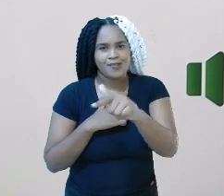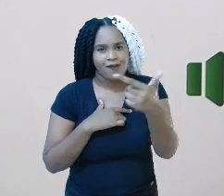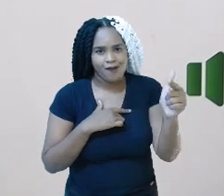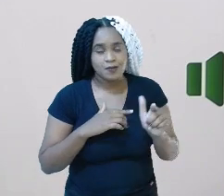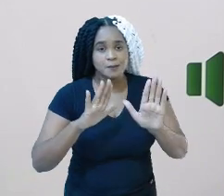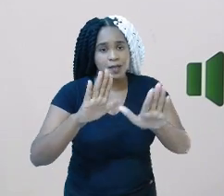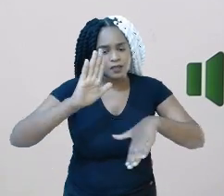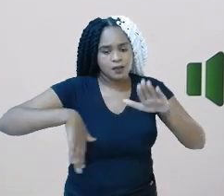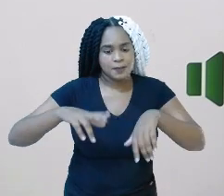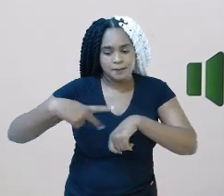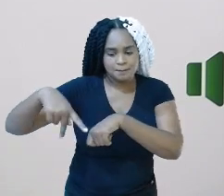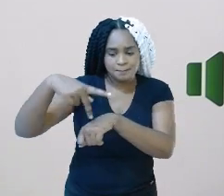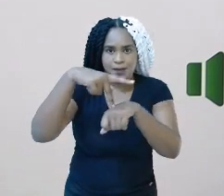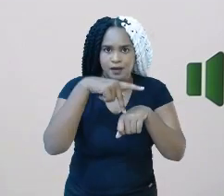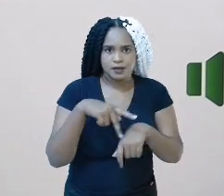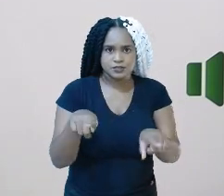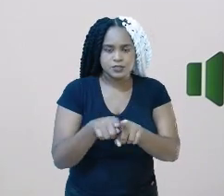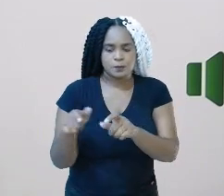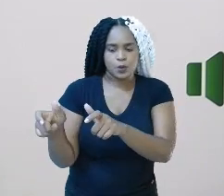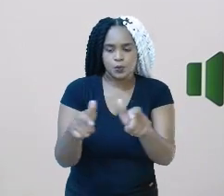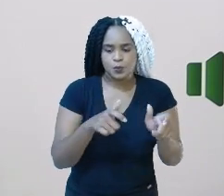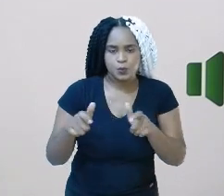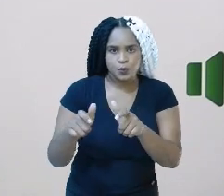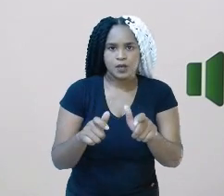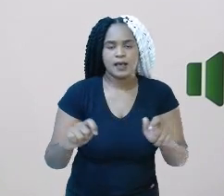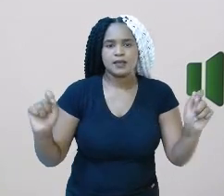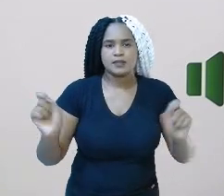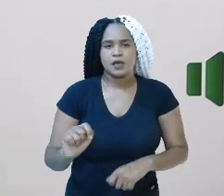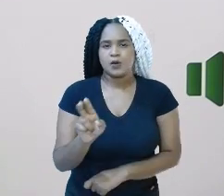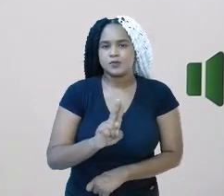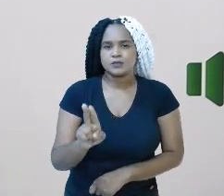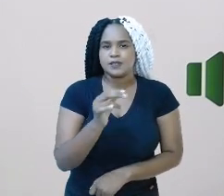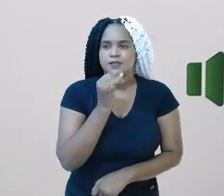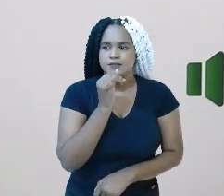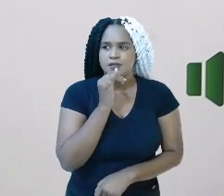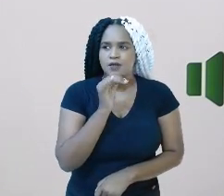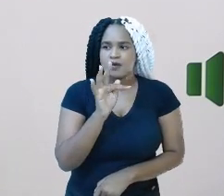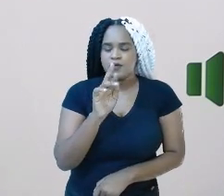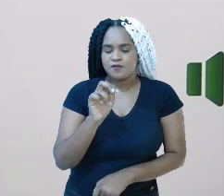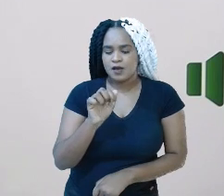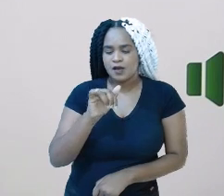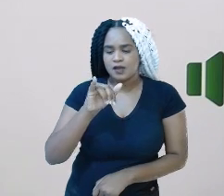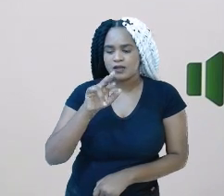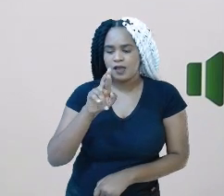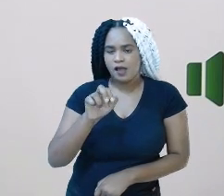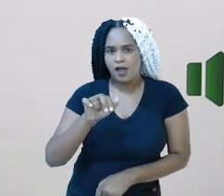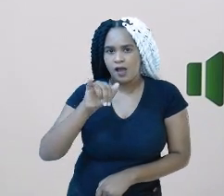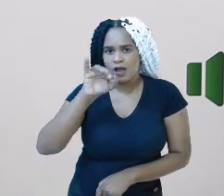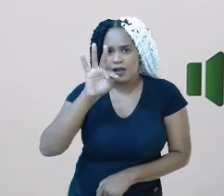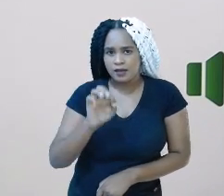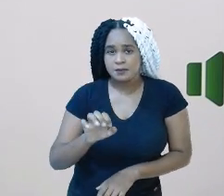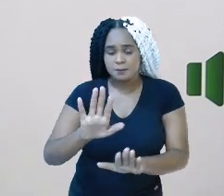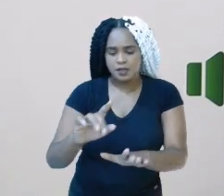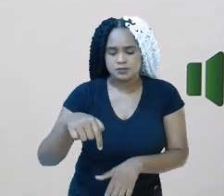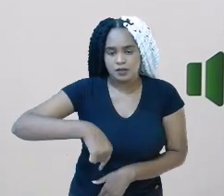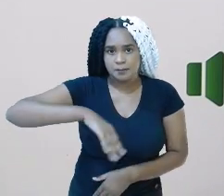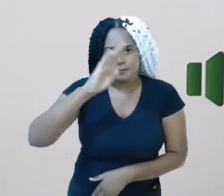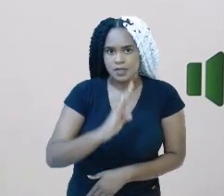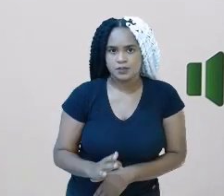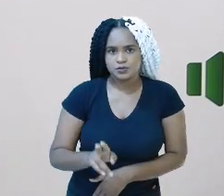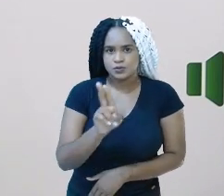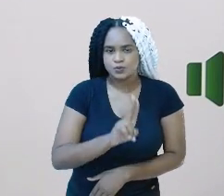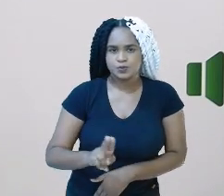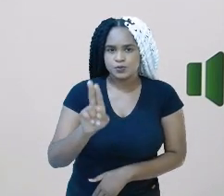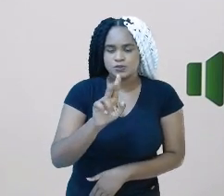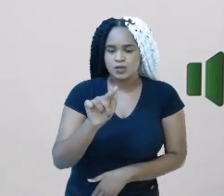Dependendo do país, dependendo do lugar, a gente pode utilizar, por exemplo, o Fahrenheit. Mas aqui no Brasil, especificamente, a gente